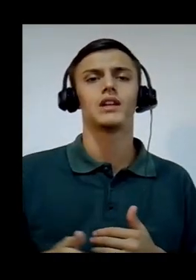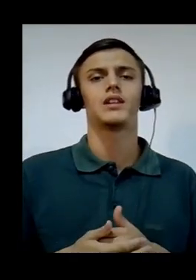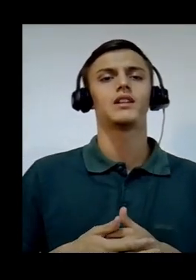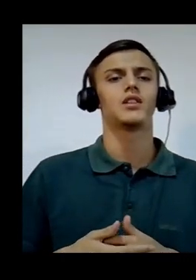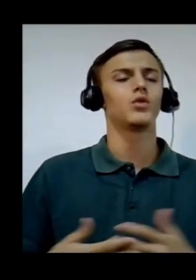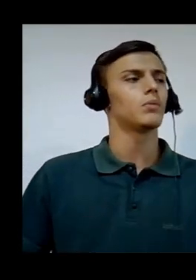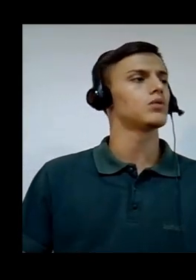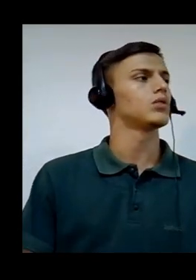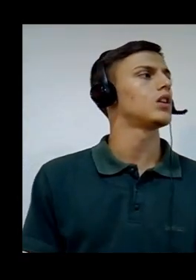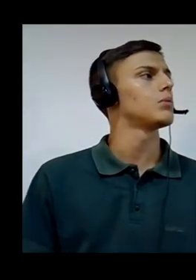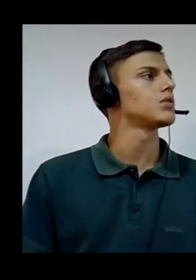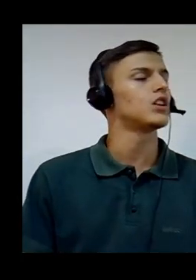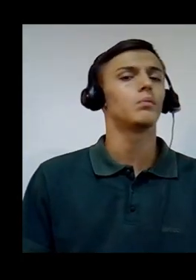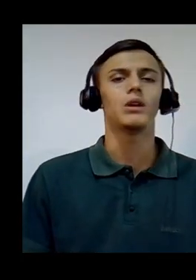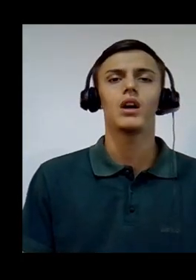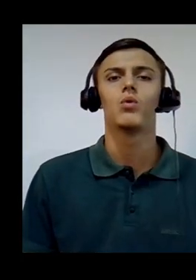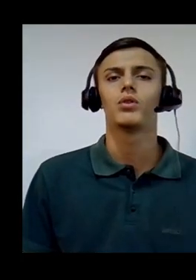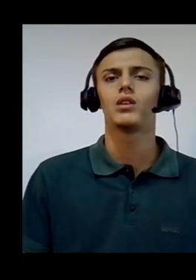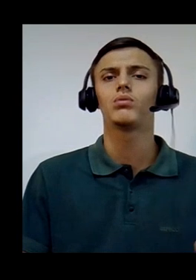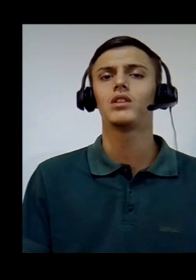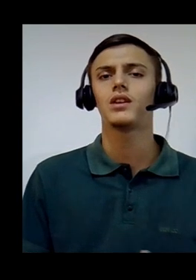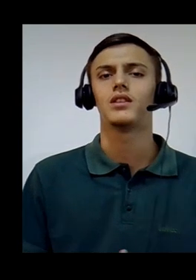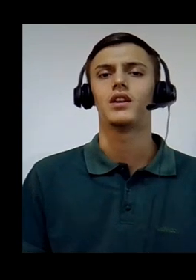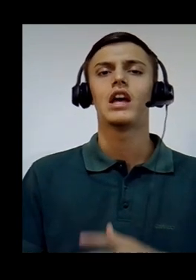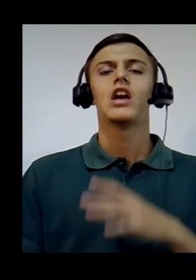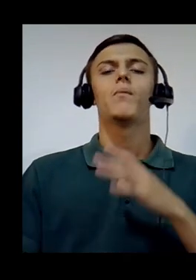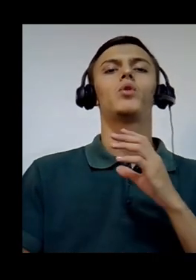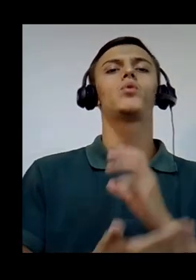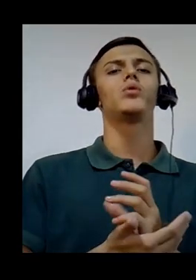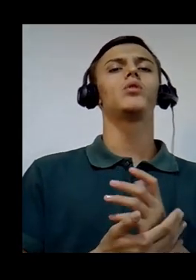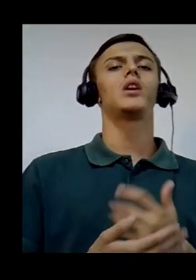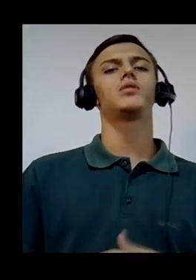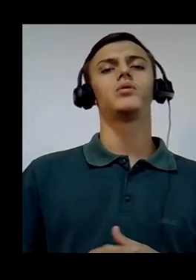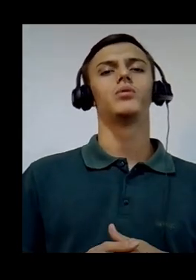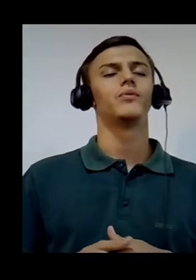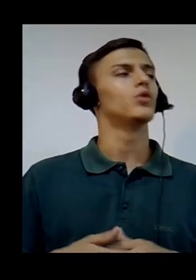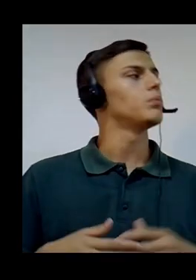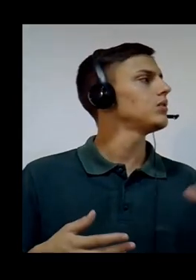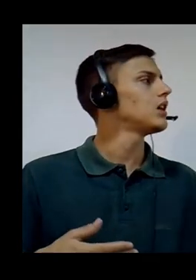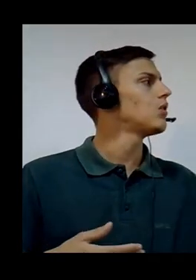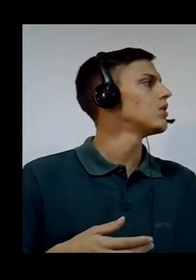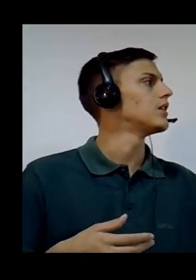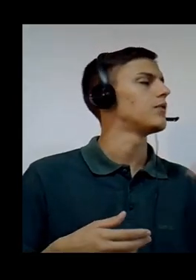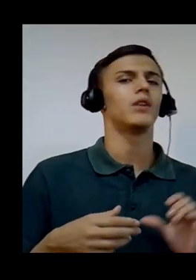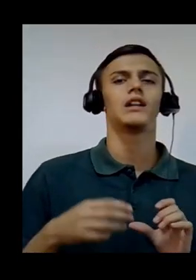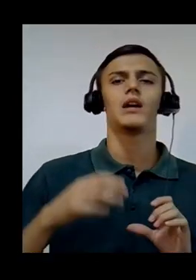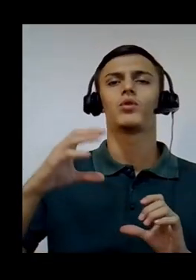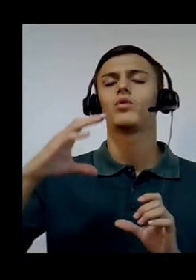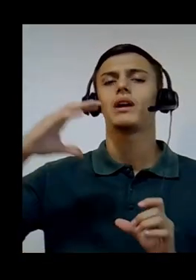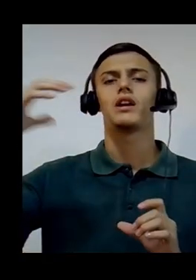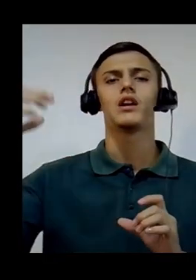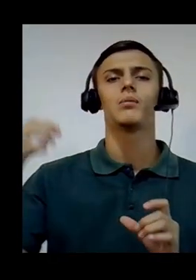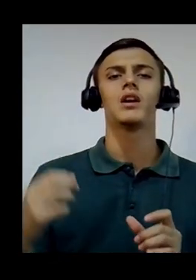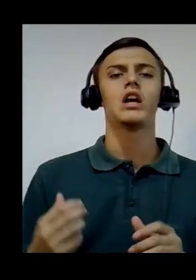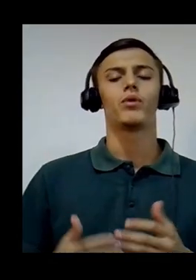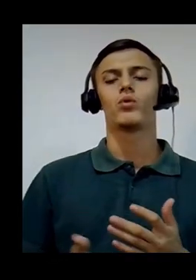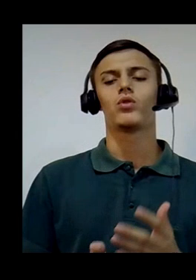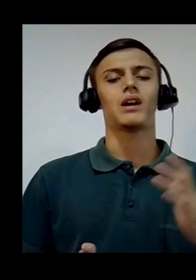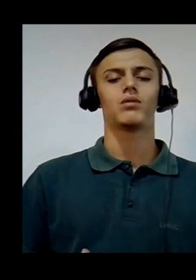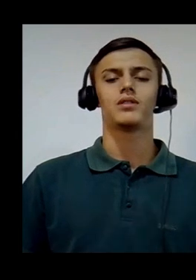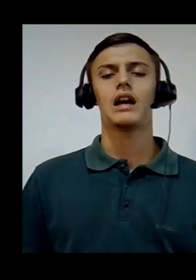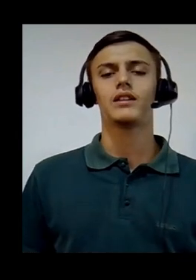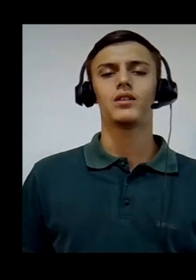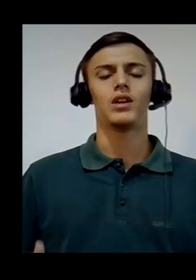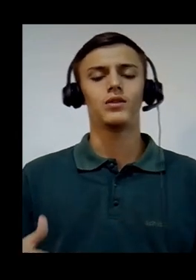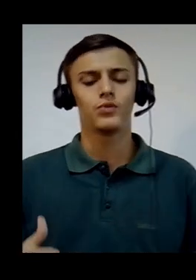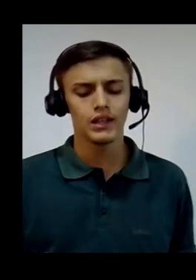como eu recusar essa ligação e começou a tocar o meu celular no meio da rua. O que que eu tenho que fazer? Procura um local seguro. No meio da rua, vai lá, procura uma grama,